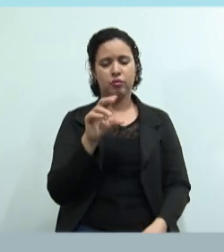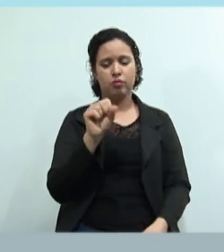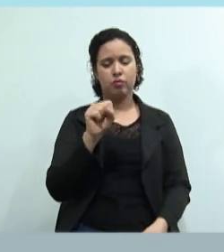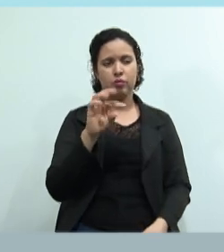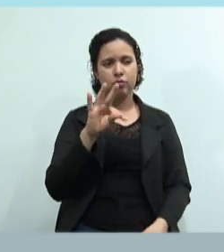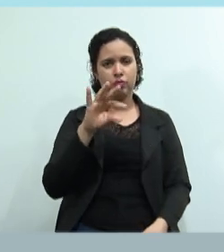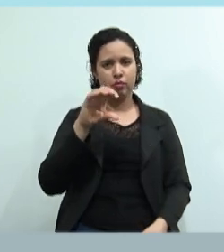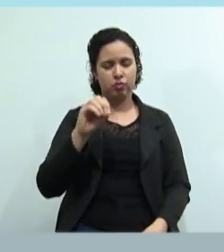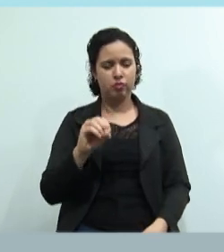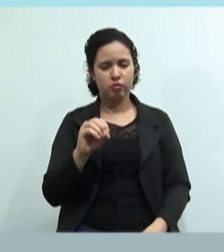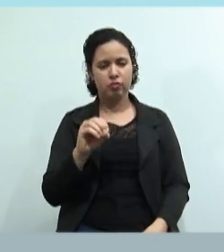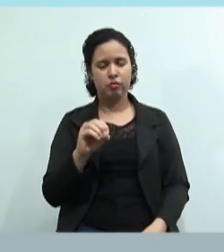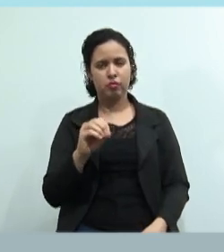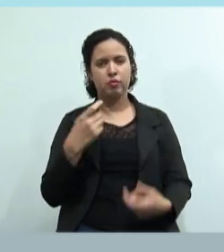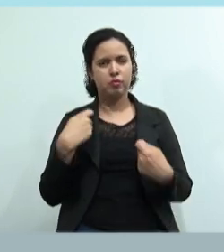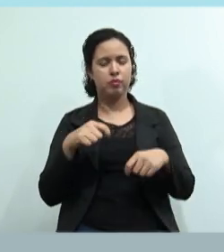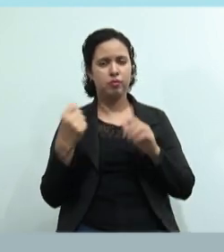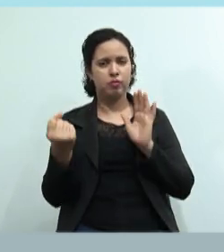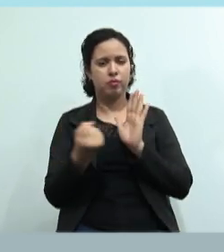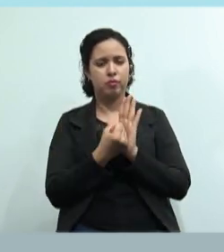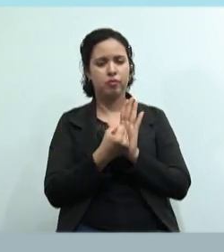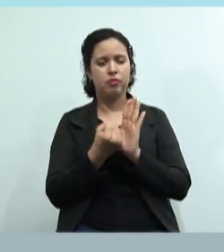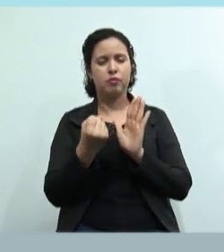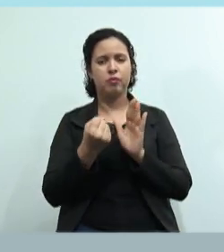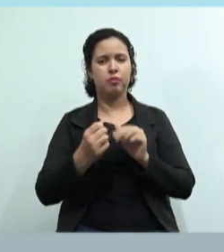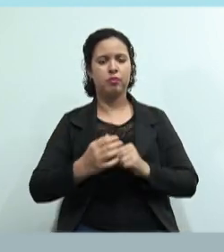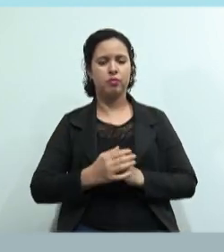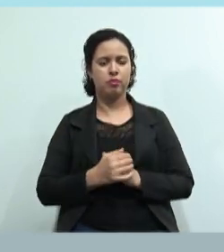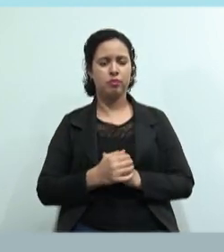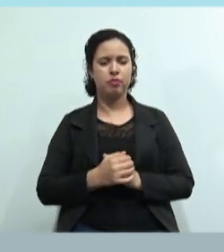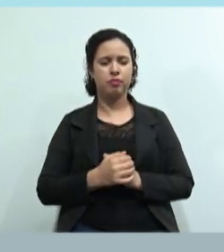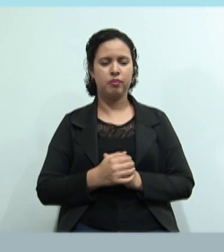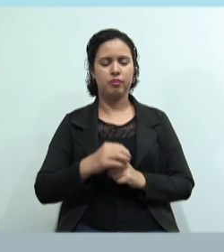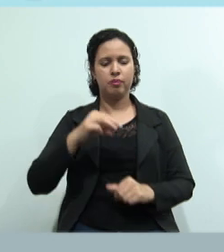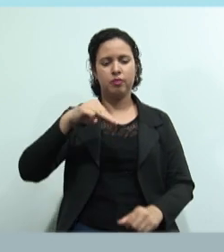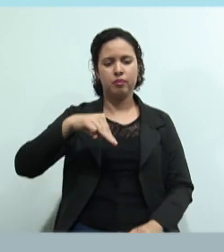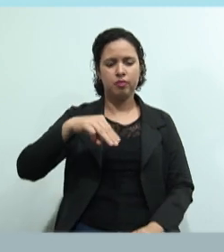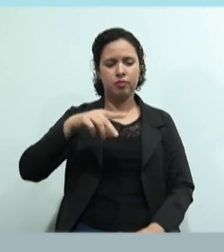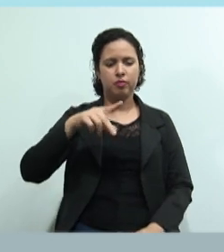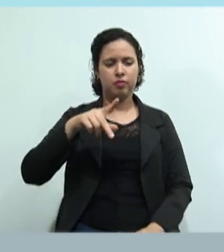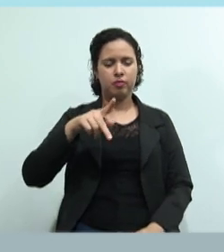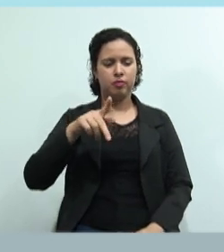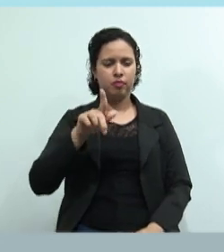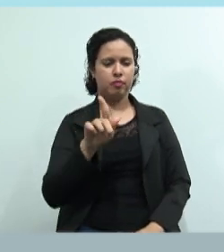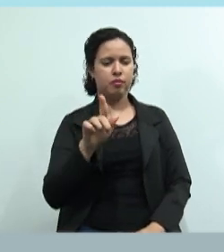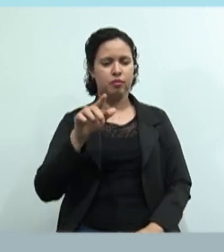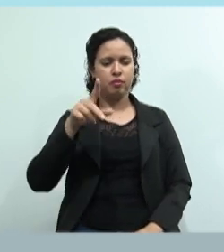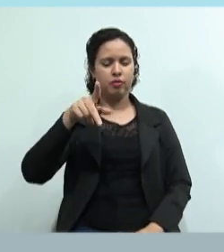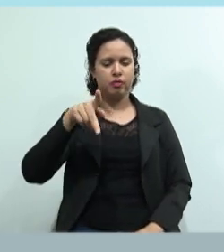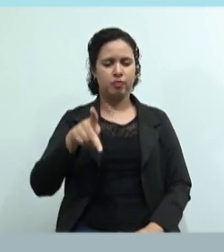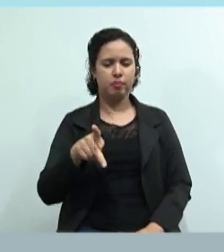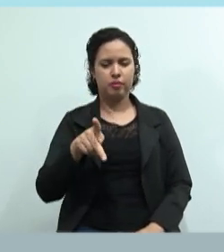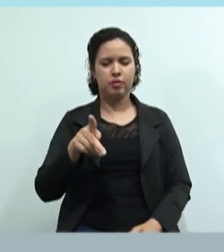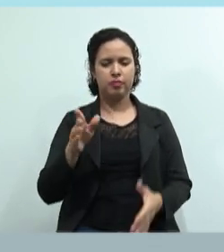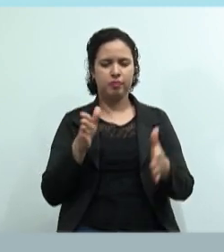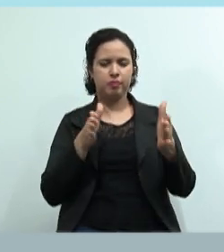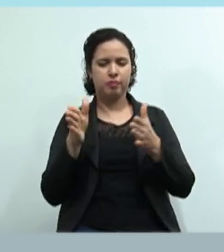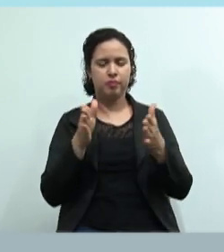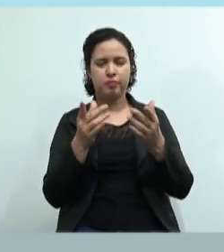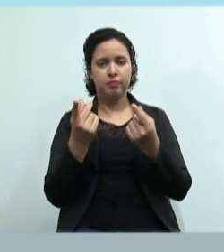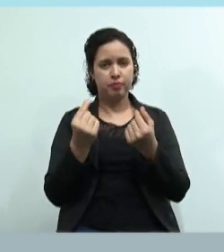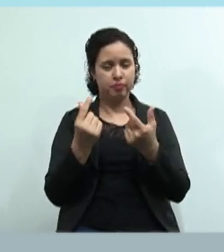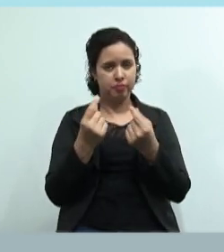o percentual de ganho sobre os custos. MGP. Margem de ganho sobre o